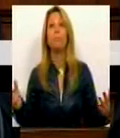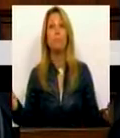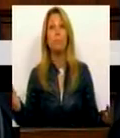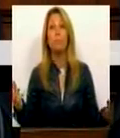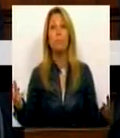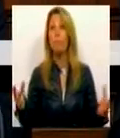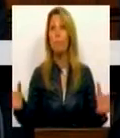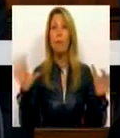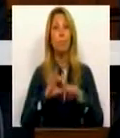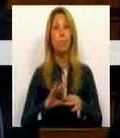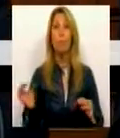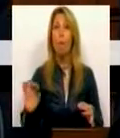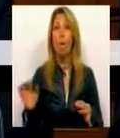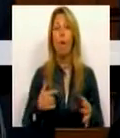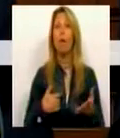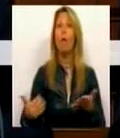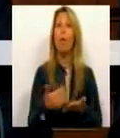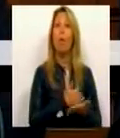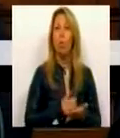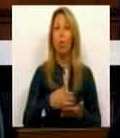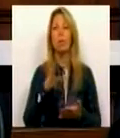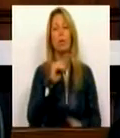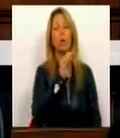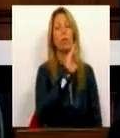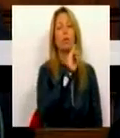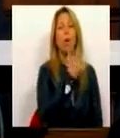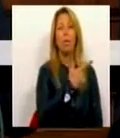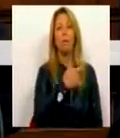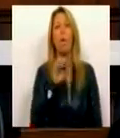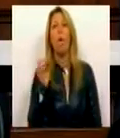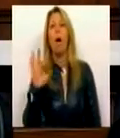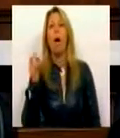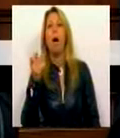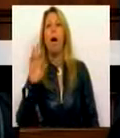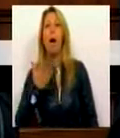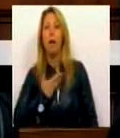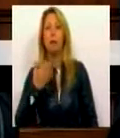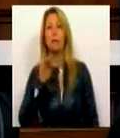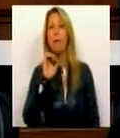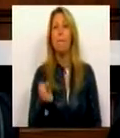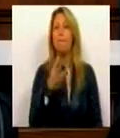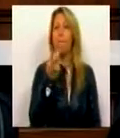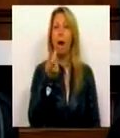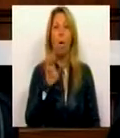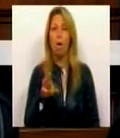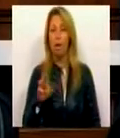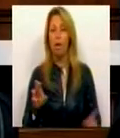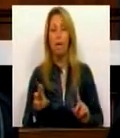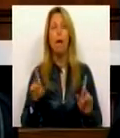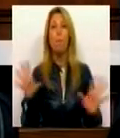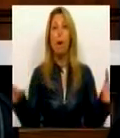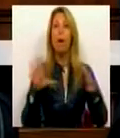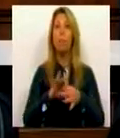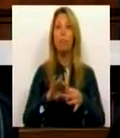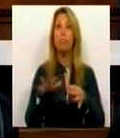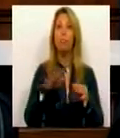está relacionada com meios, com a ideia de soft power ou hard power, mas começa também a estar relacionada com a dimensão